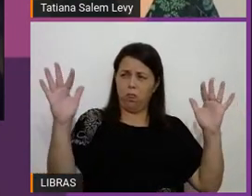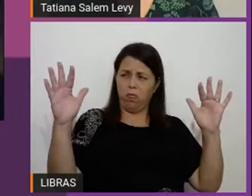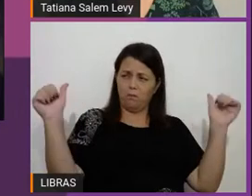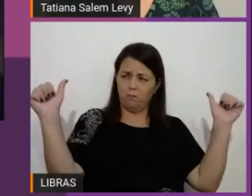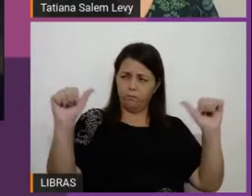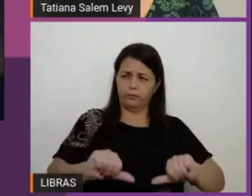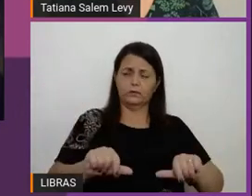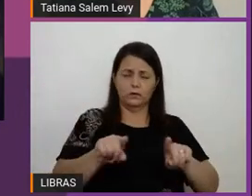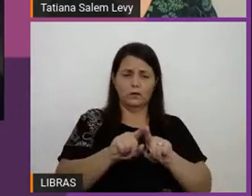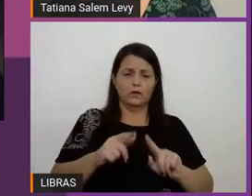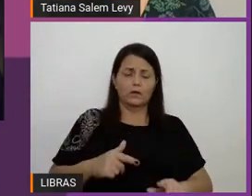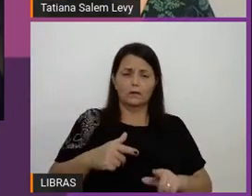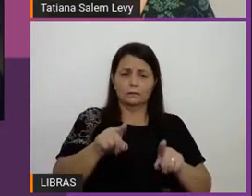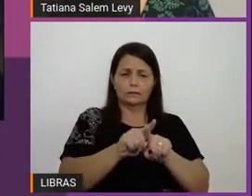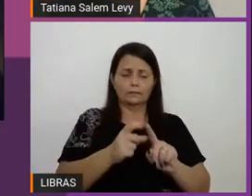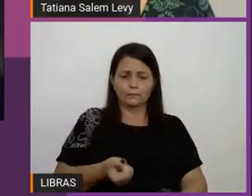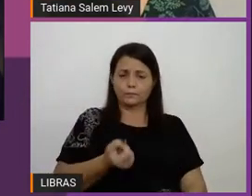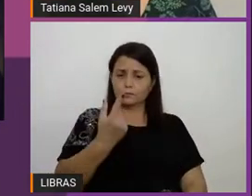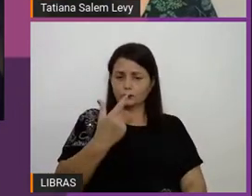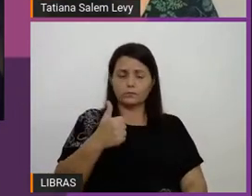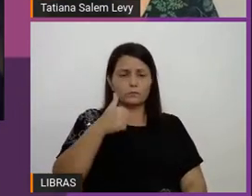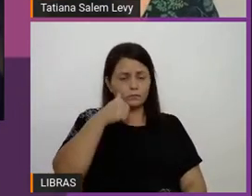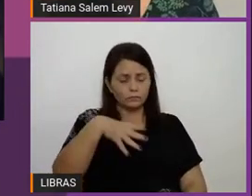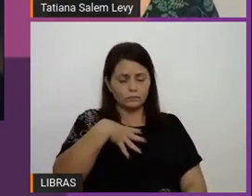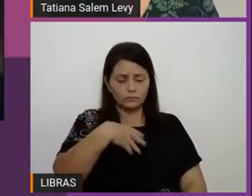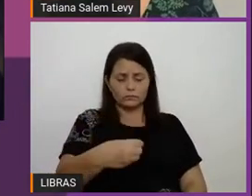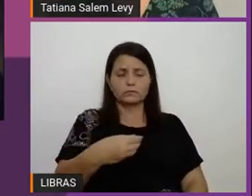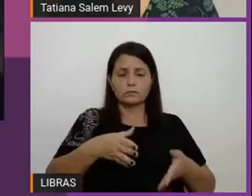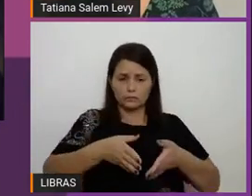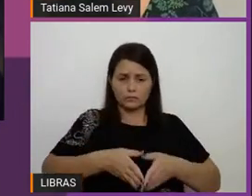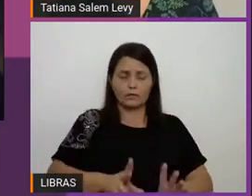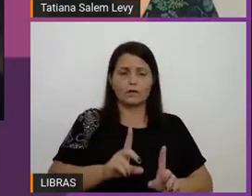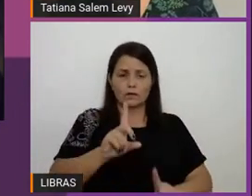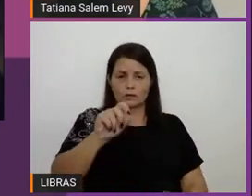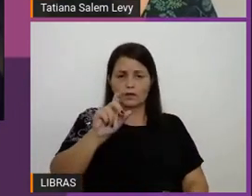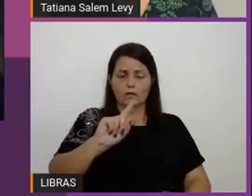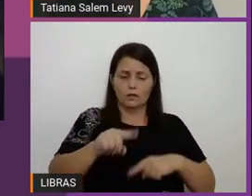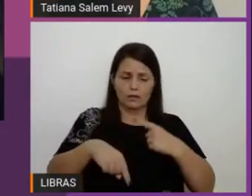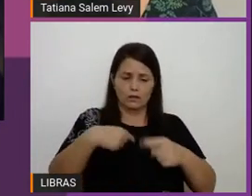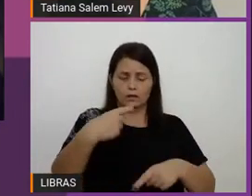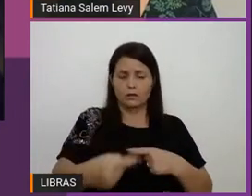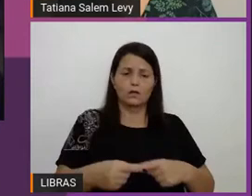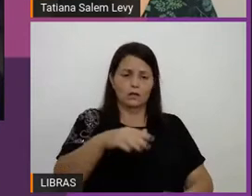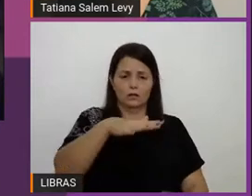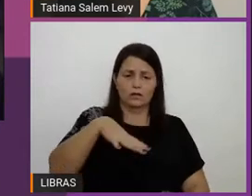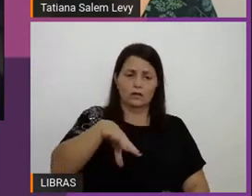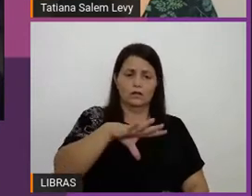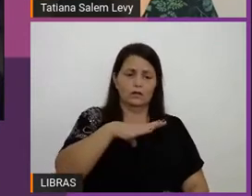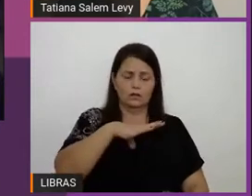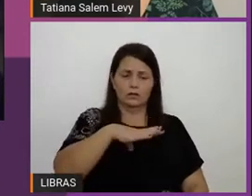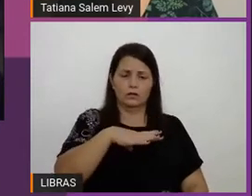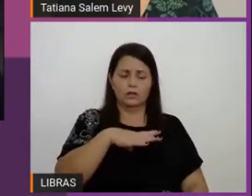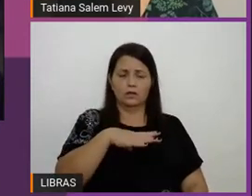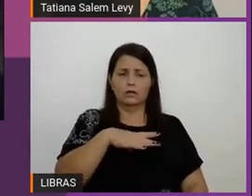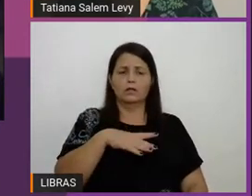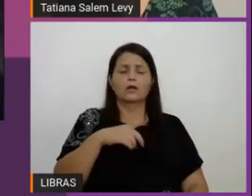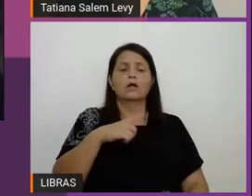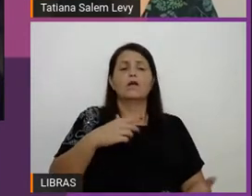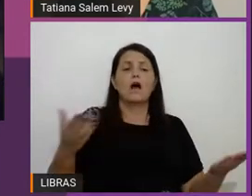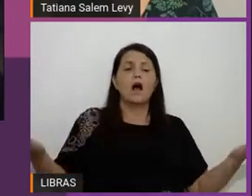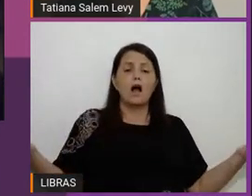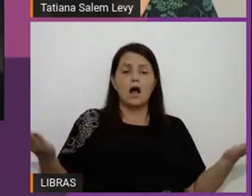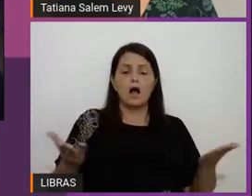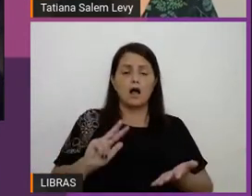a outra pública de alegria nascida dez anos depois na cidade da qual leva o nome vem